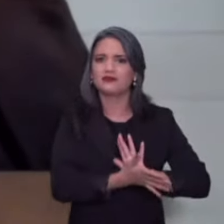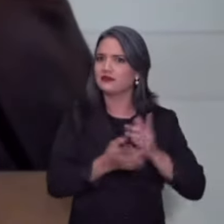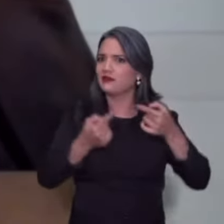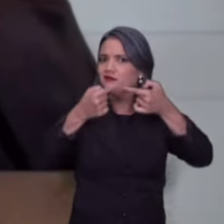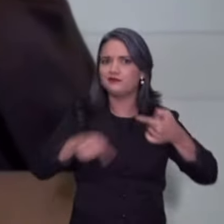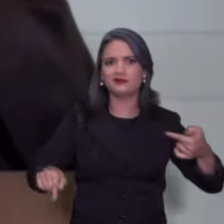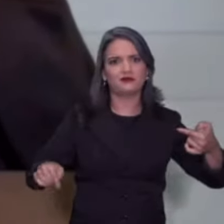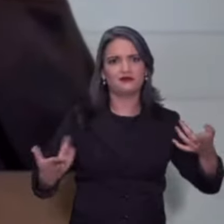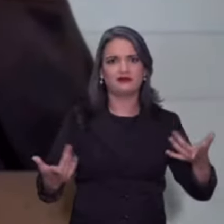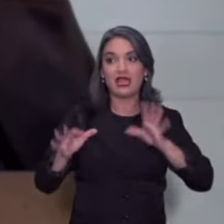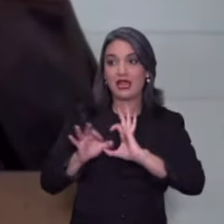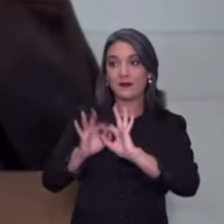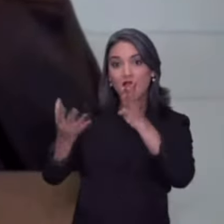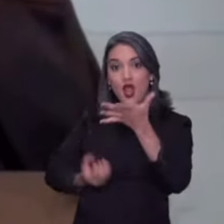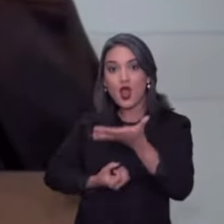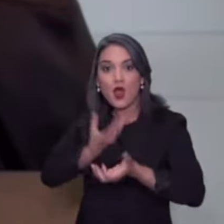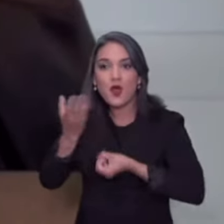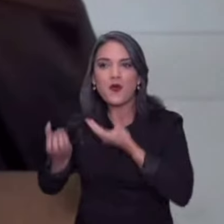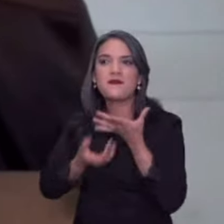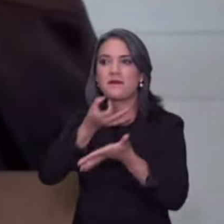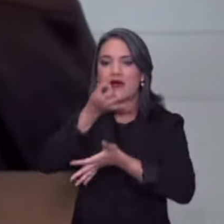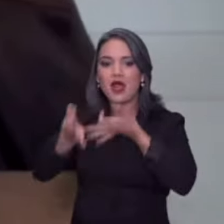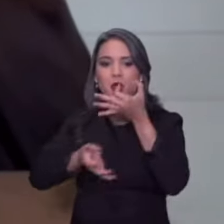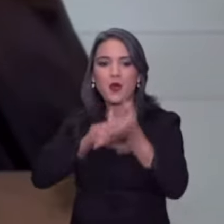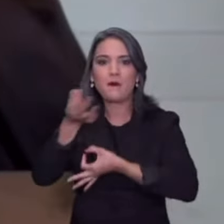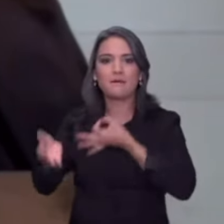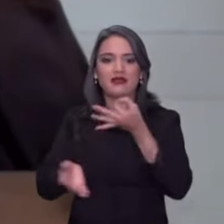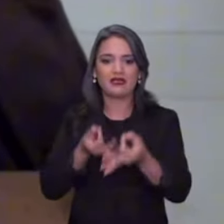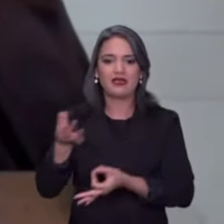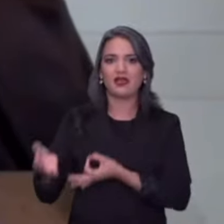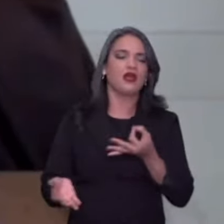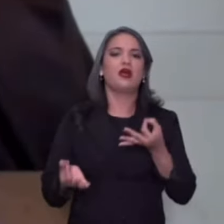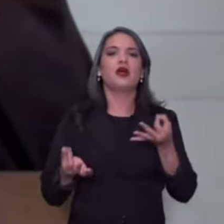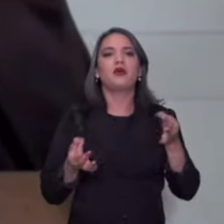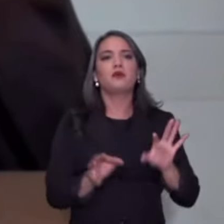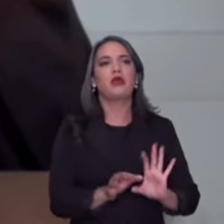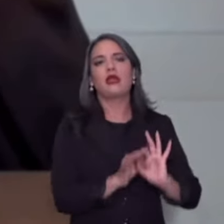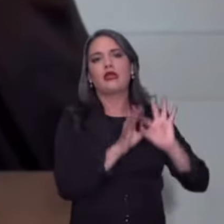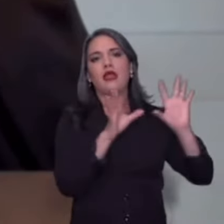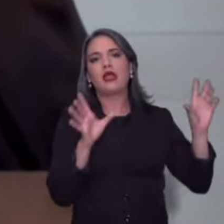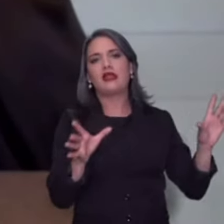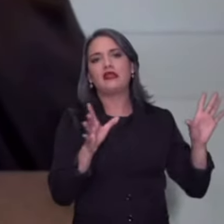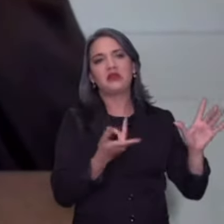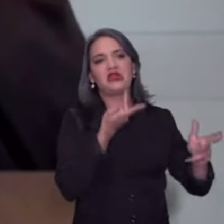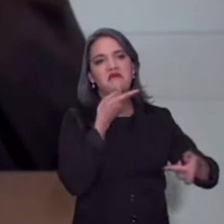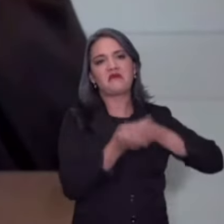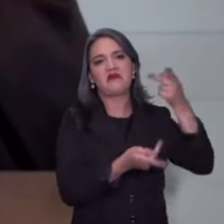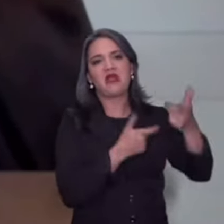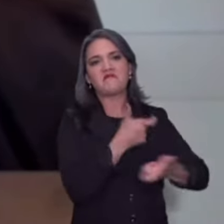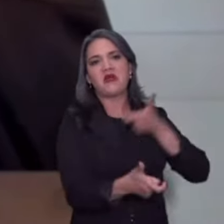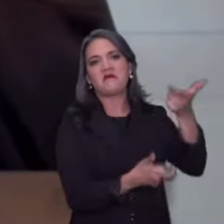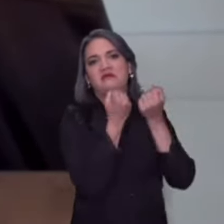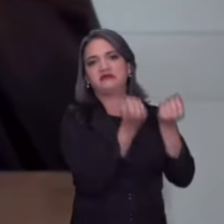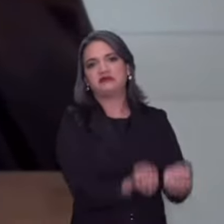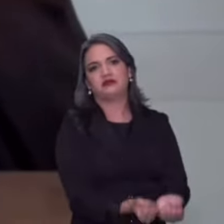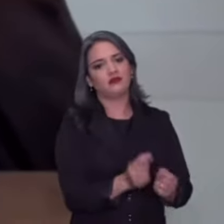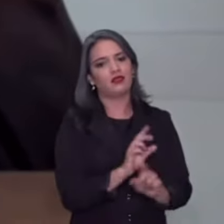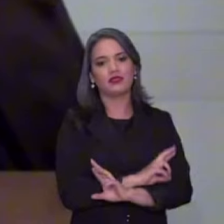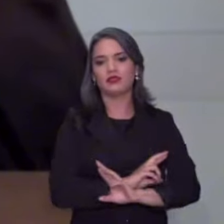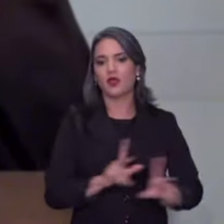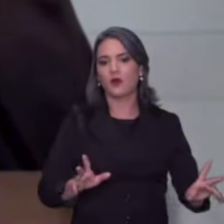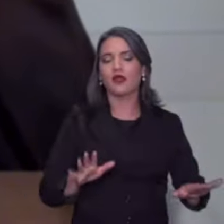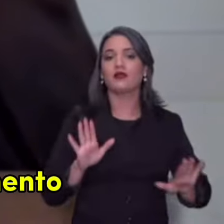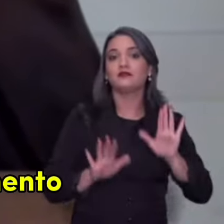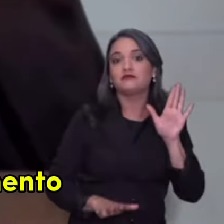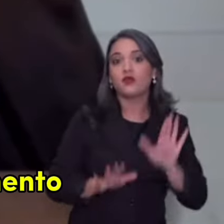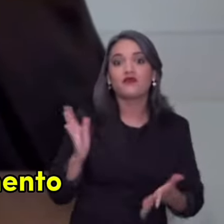não é liberdade de defesa da tirania. E talvez, presidente, alguns alienígenas não